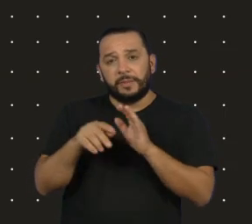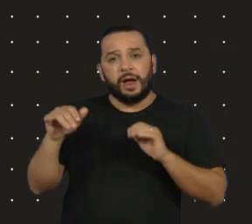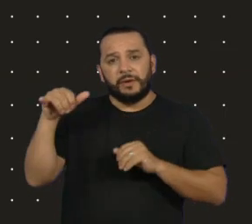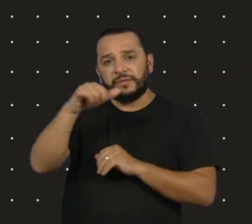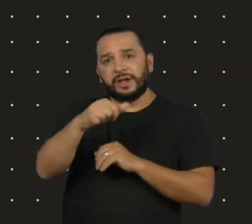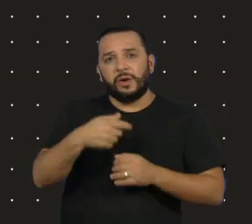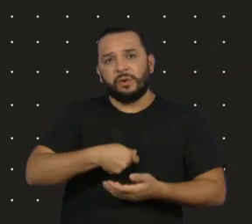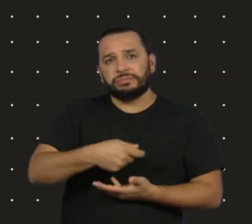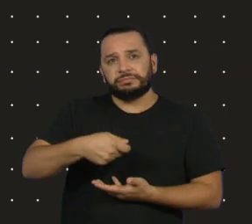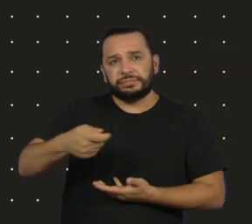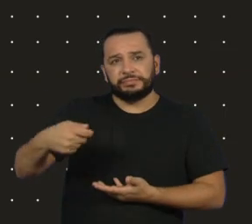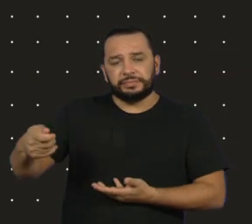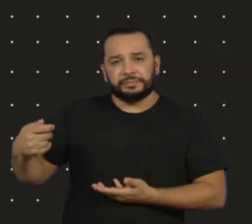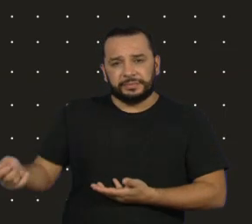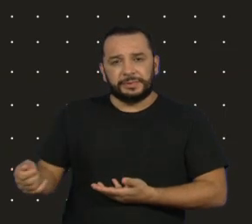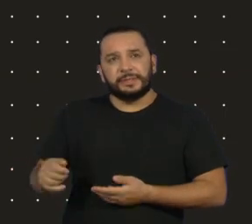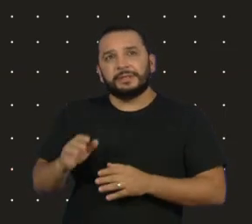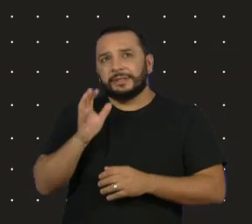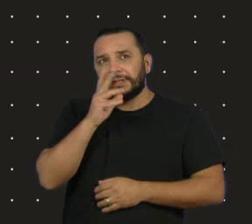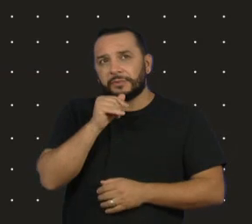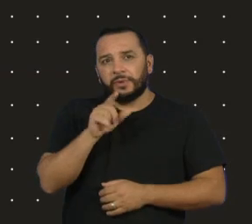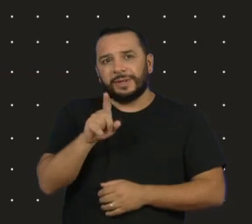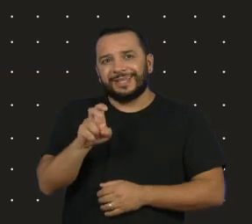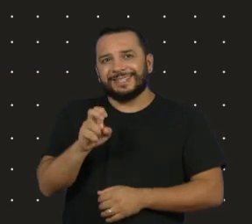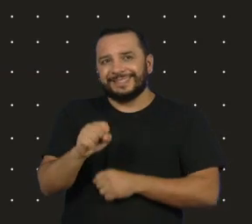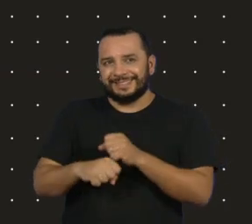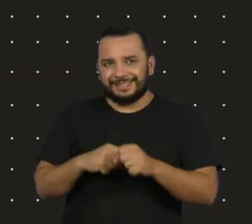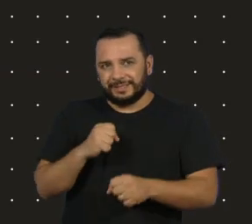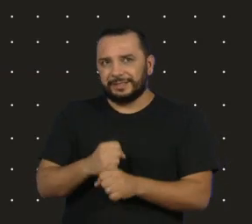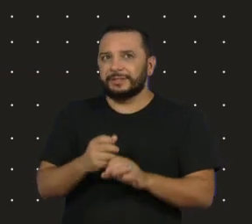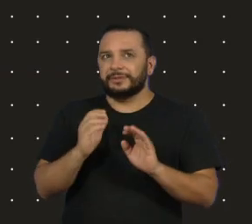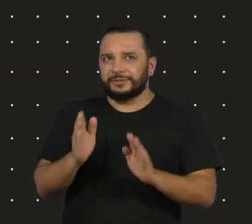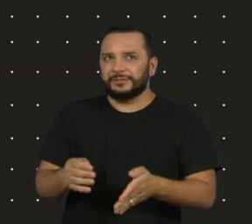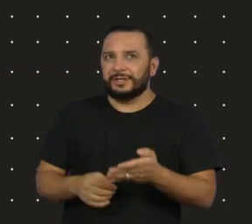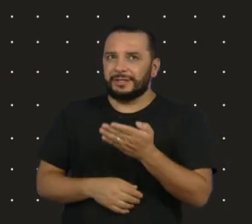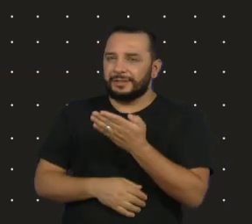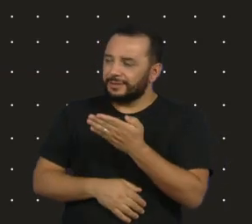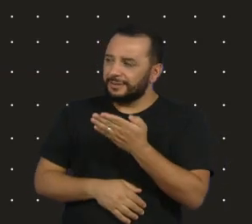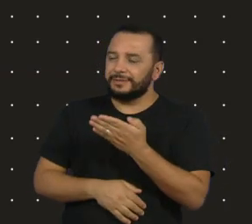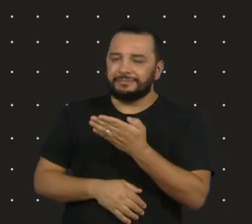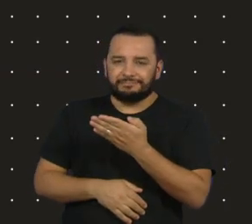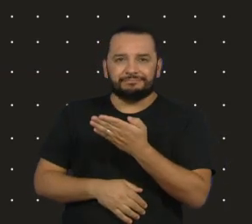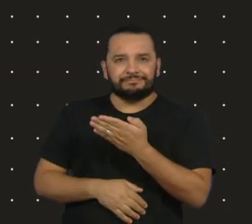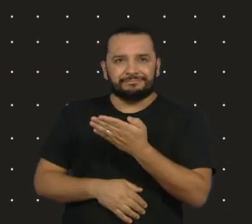topou. E isso durou 15 anos.